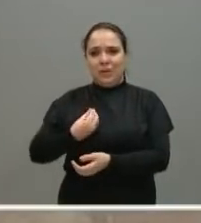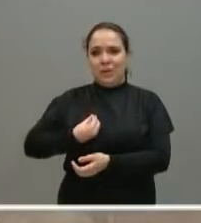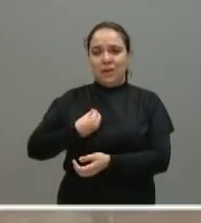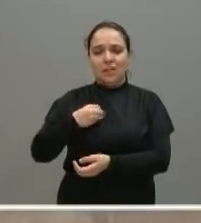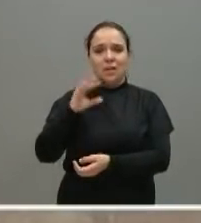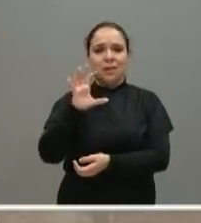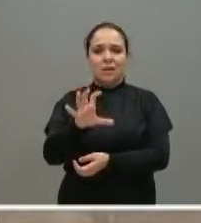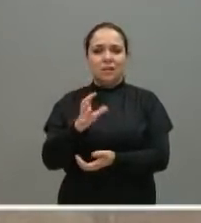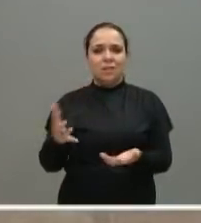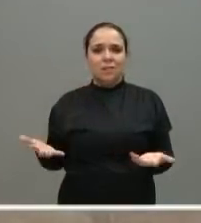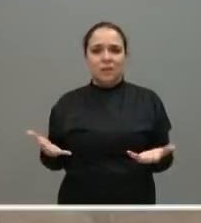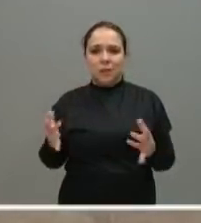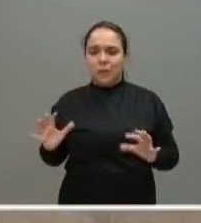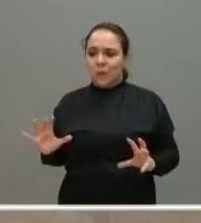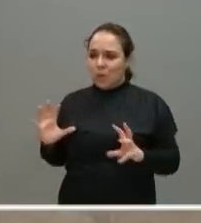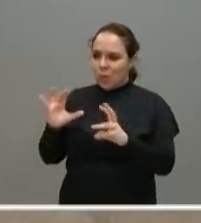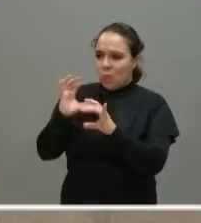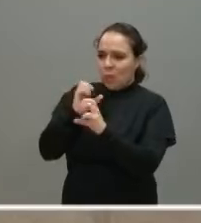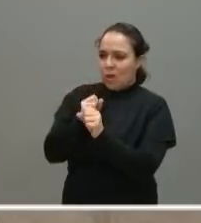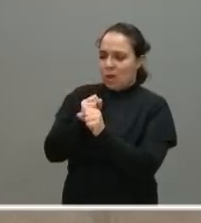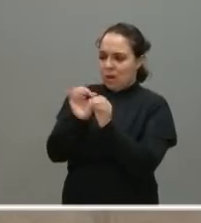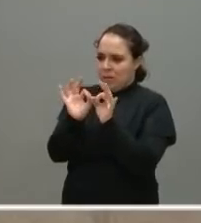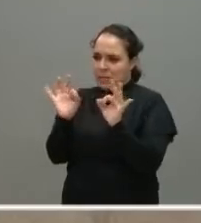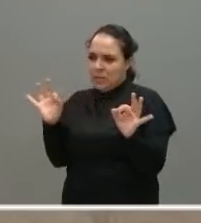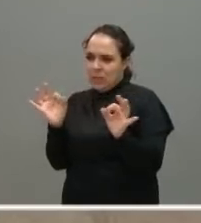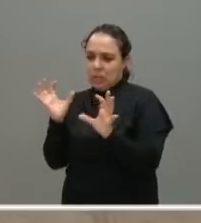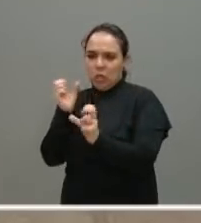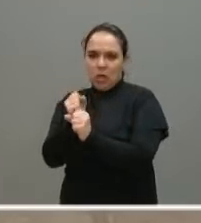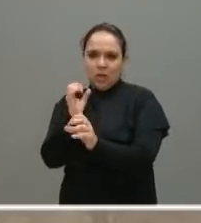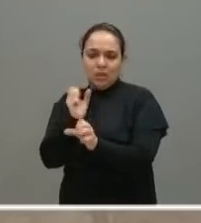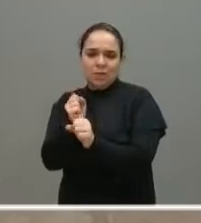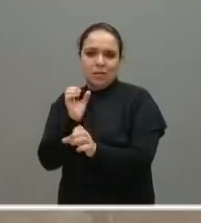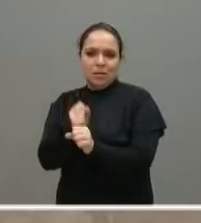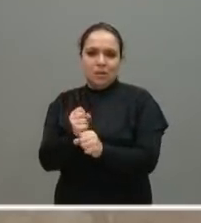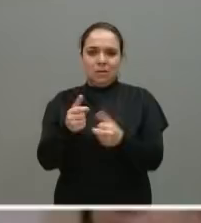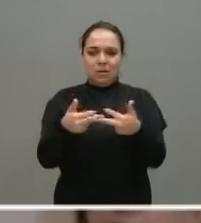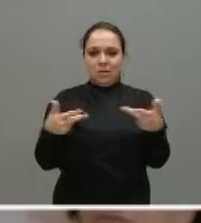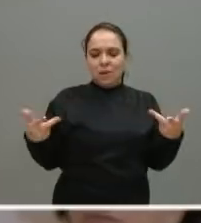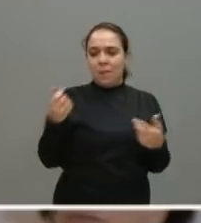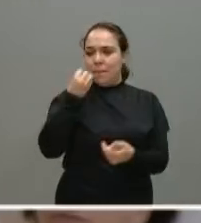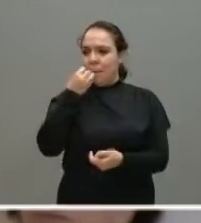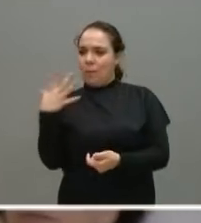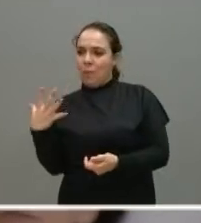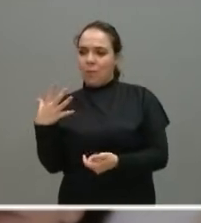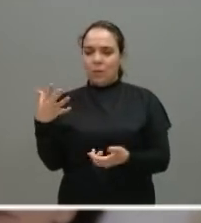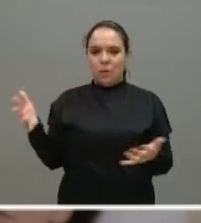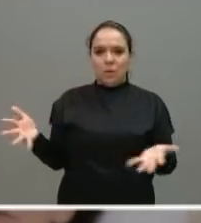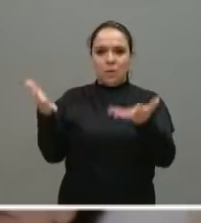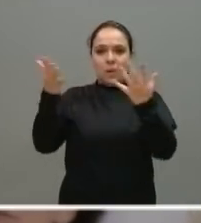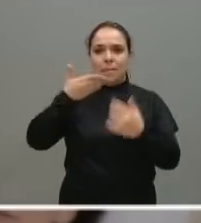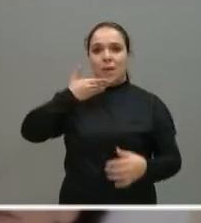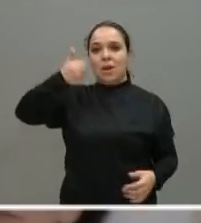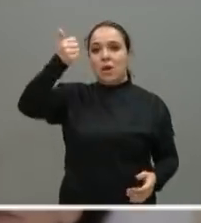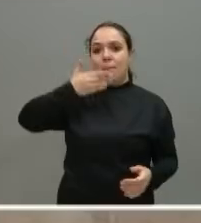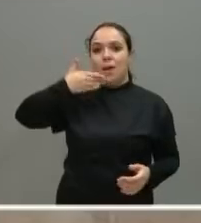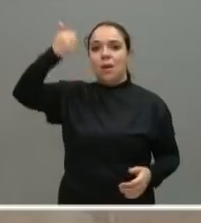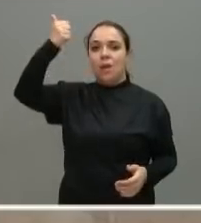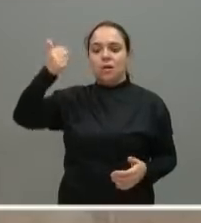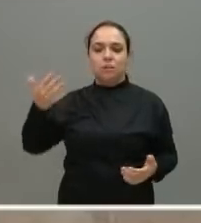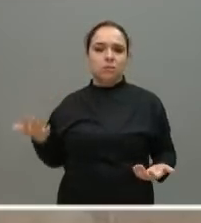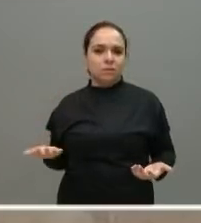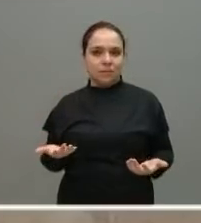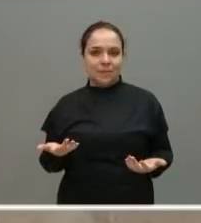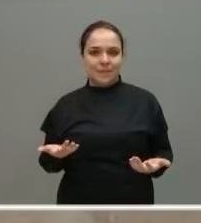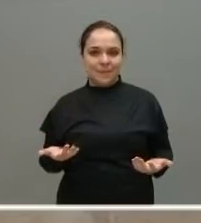sendo medidos, nós vivemos sendo calculado, nós vivemos sendo estimulados que tem que ser o melhor, o melhor, o